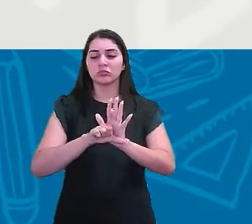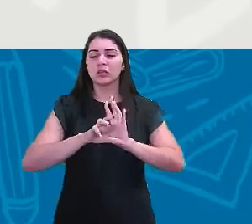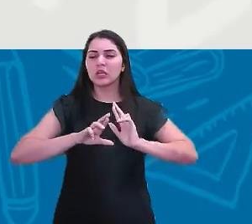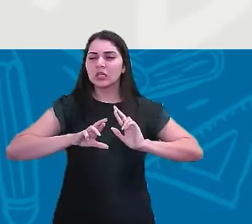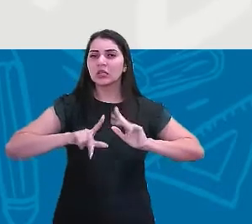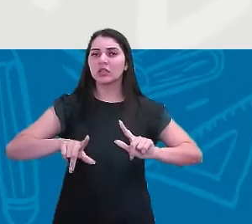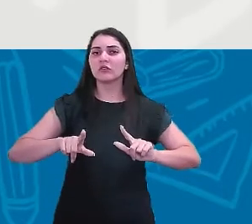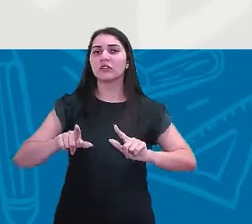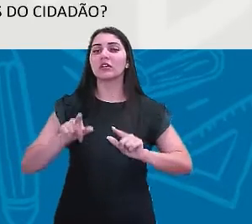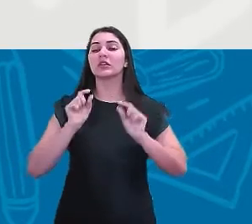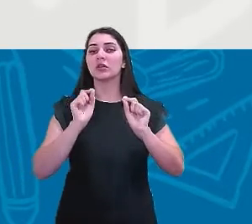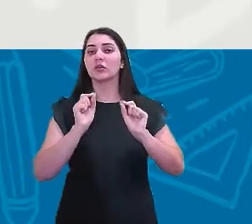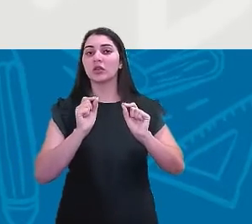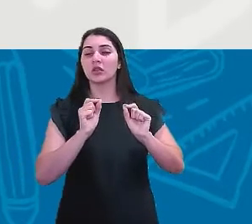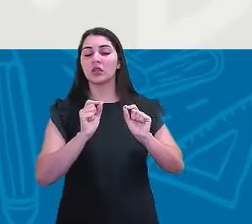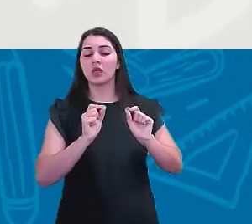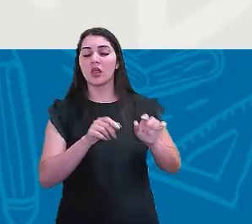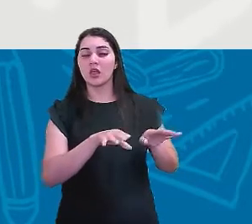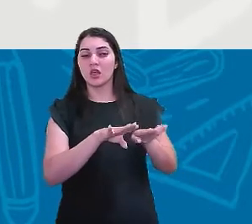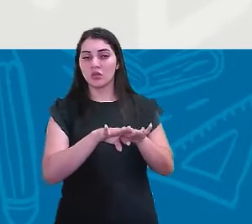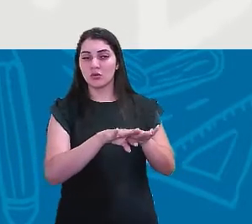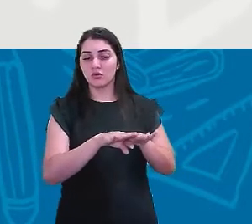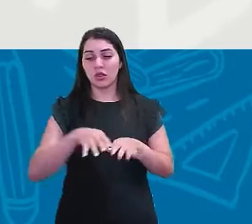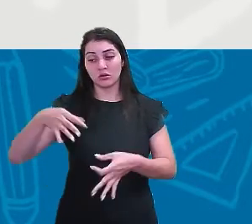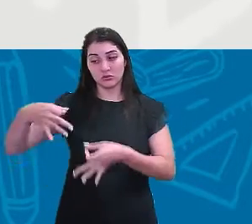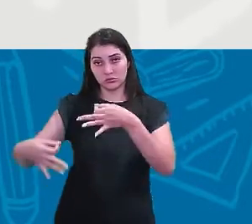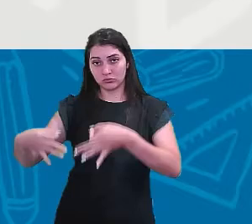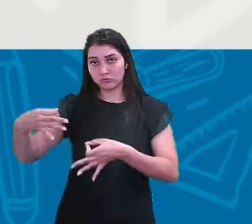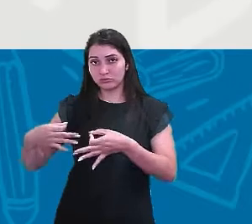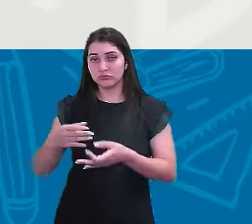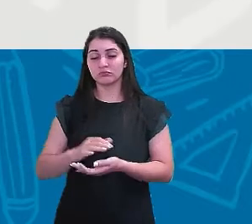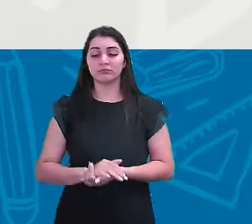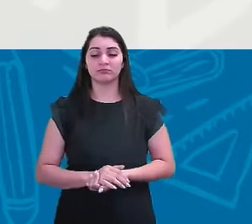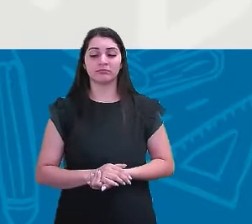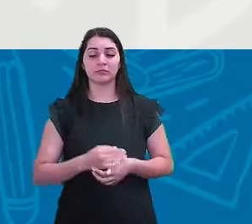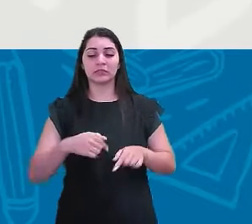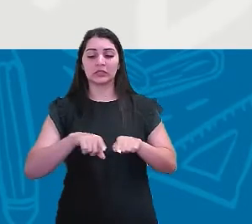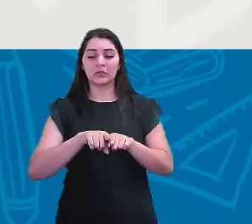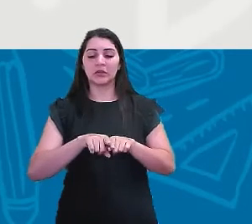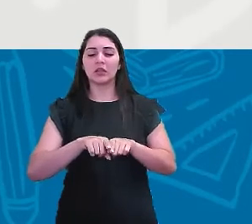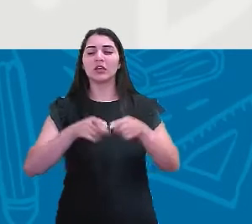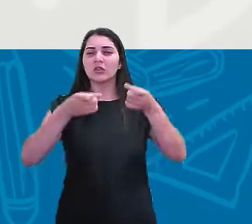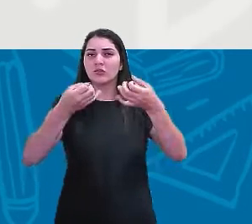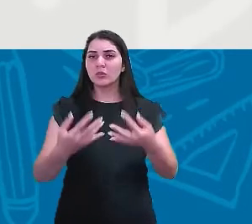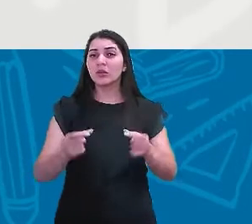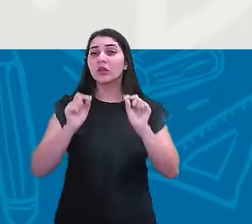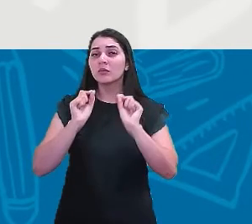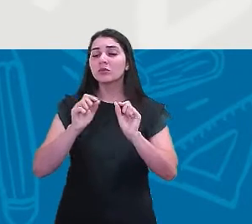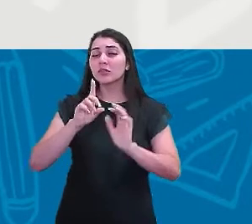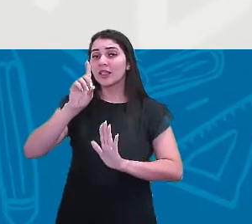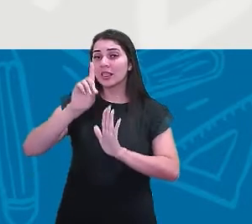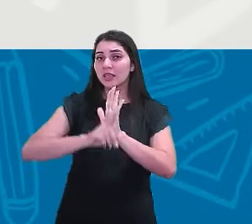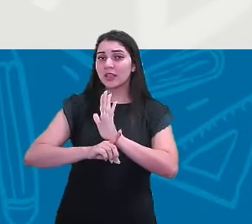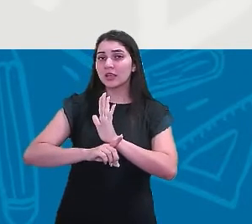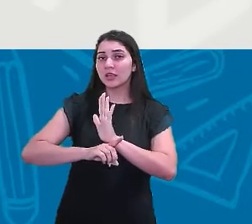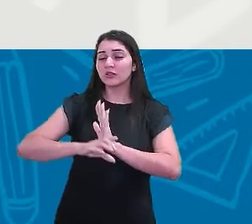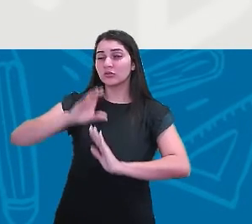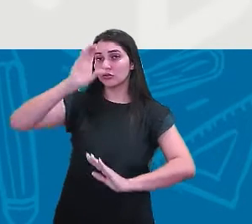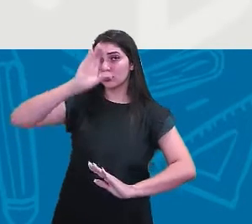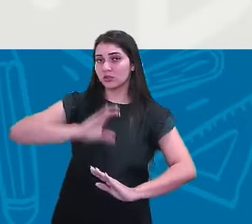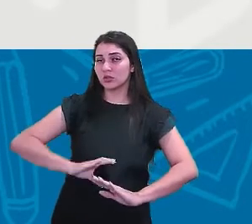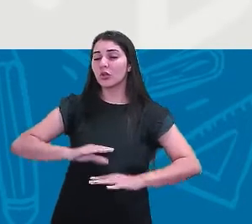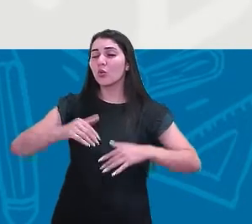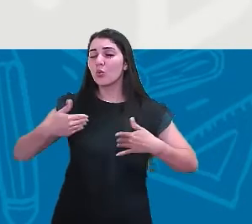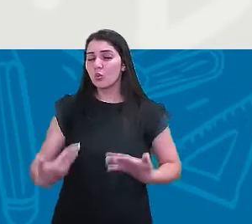diferença entre igualdade e justiça, certo? Falamos o que é direito de um cidadão, quais são os direitos